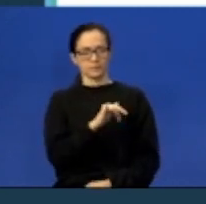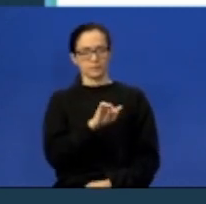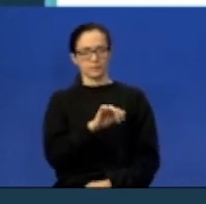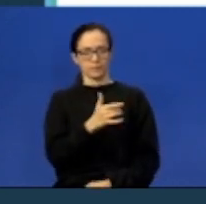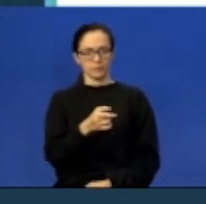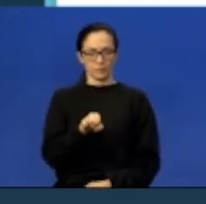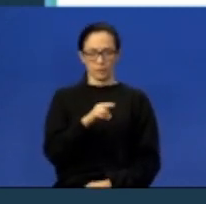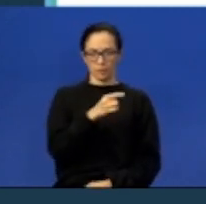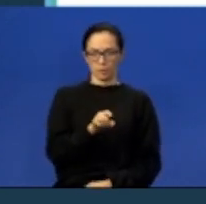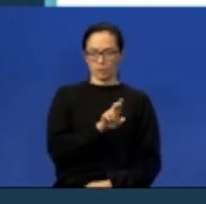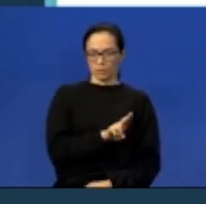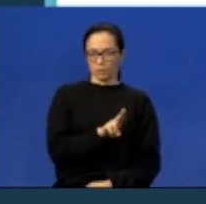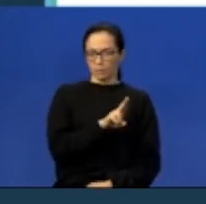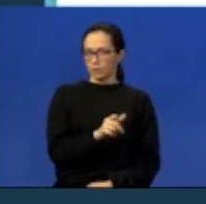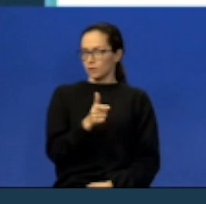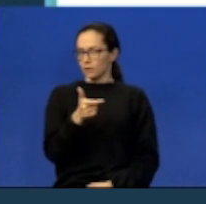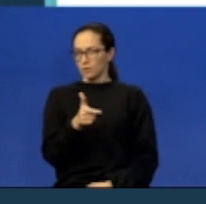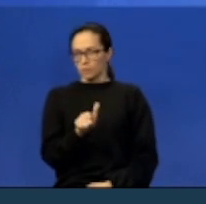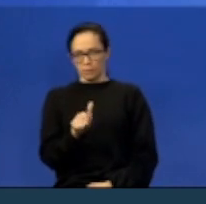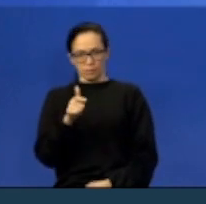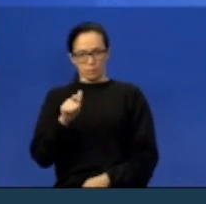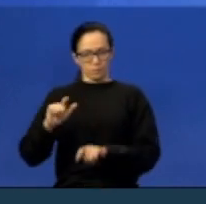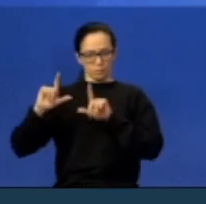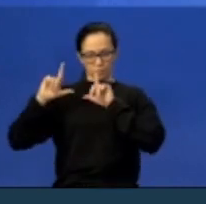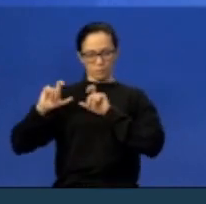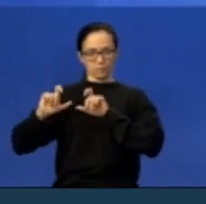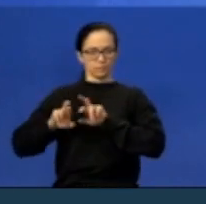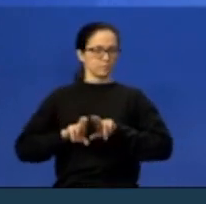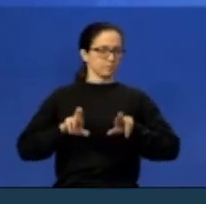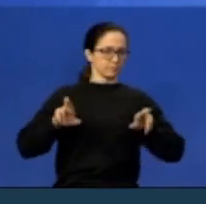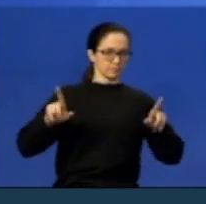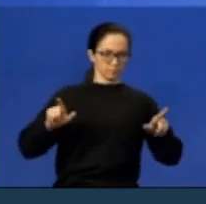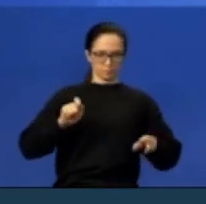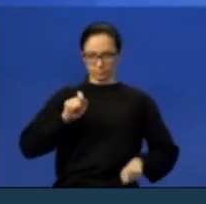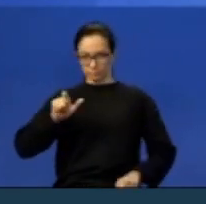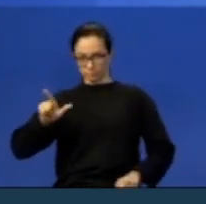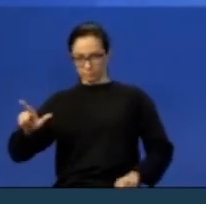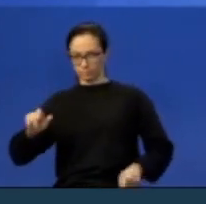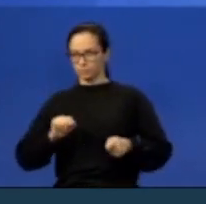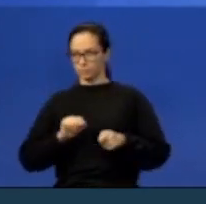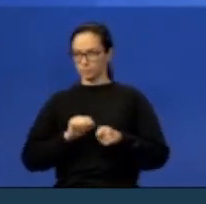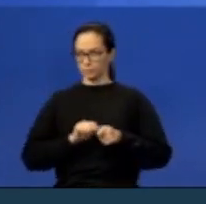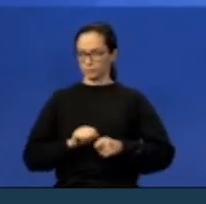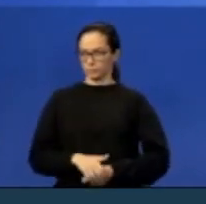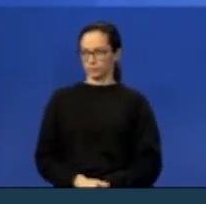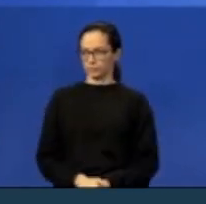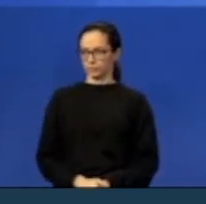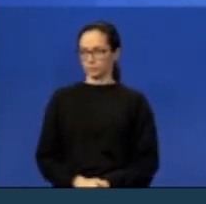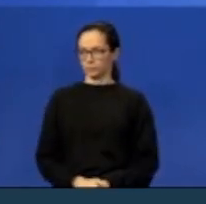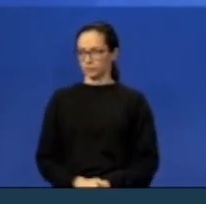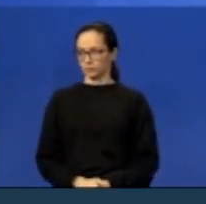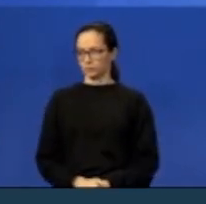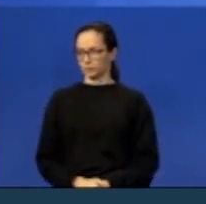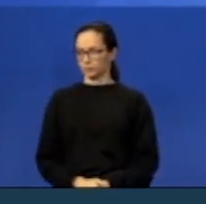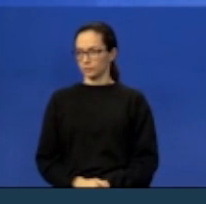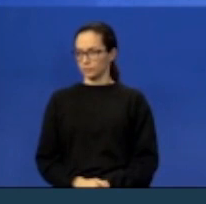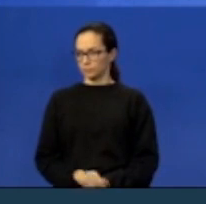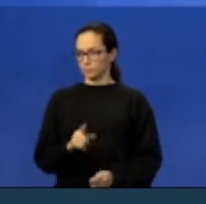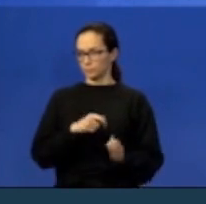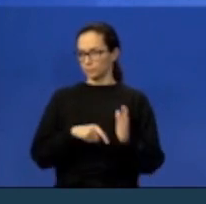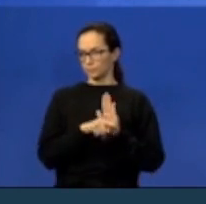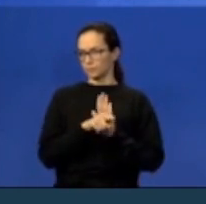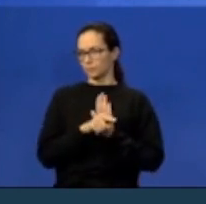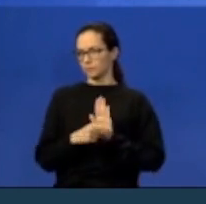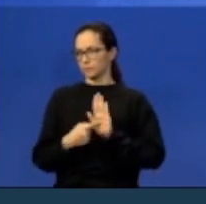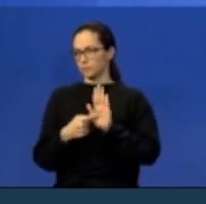da raio-x, ela não provoca, né, essa exposição do indivíduo à radiação X, que, como a gente viu, a